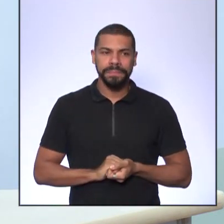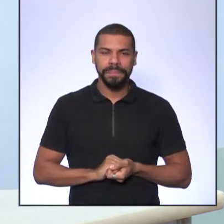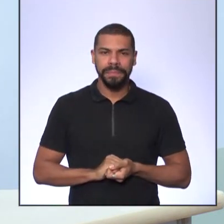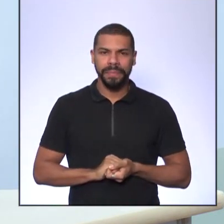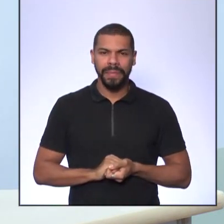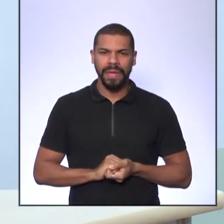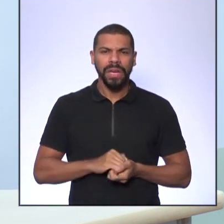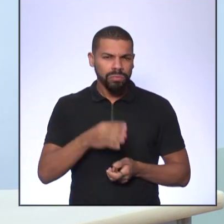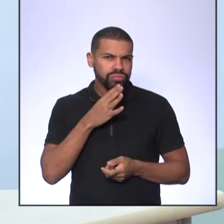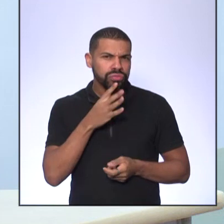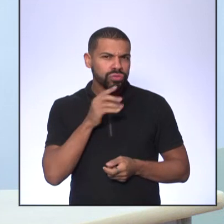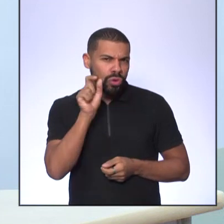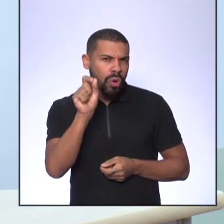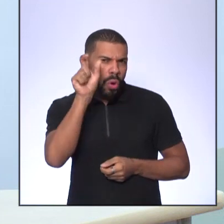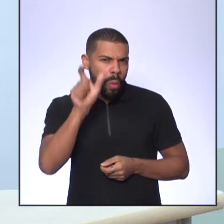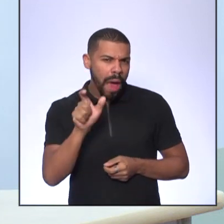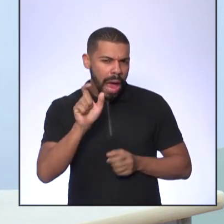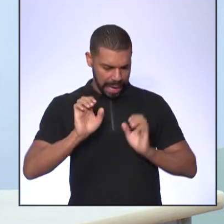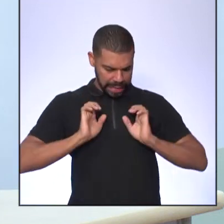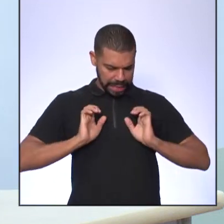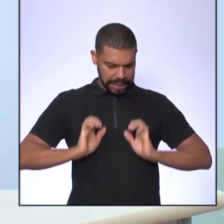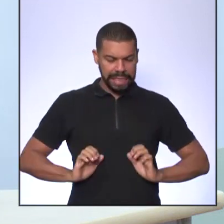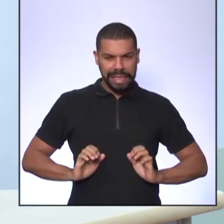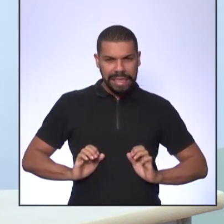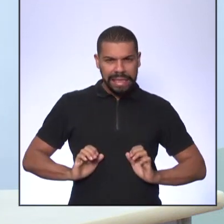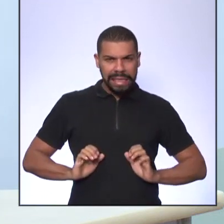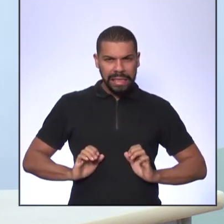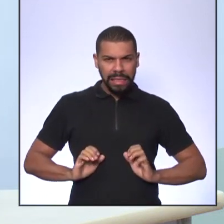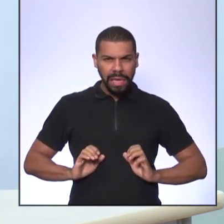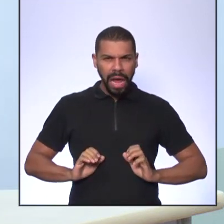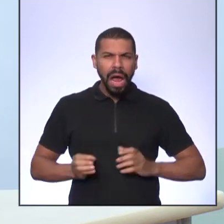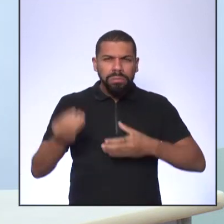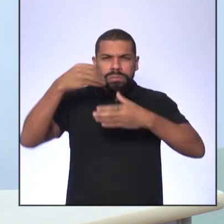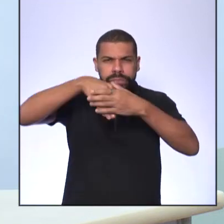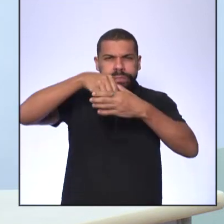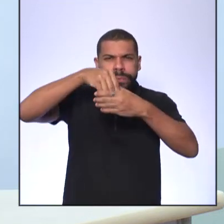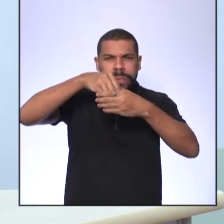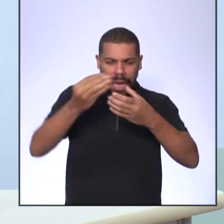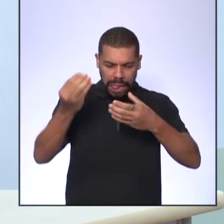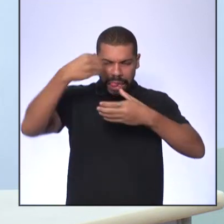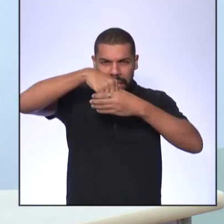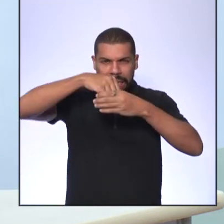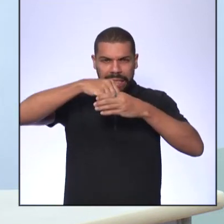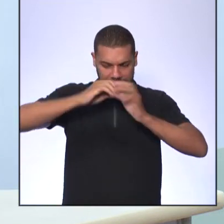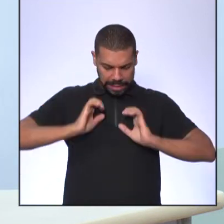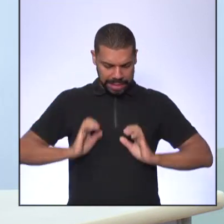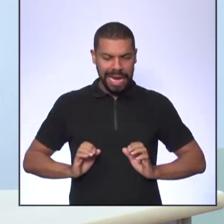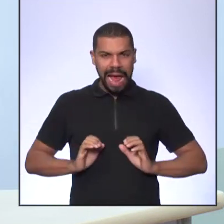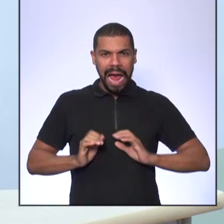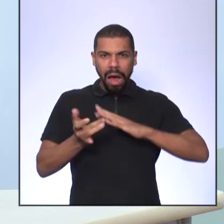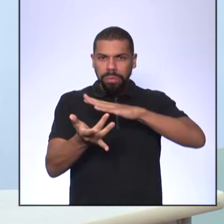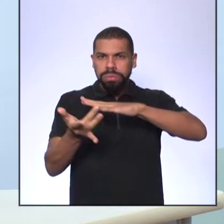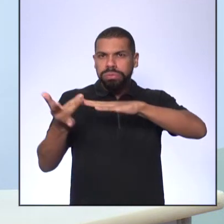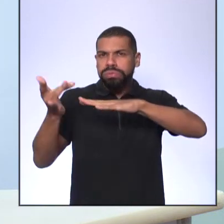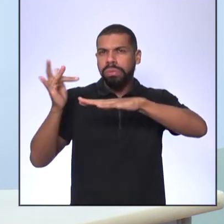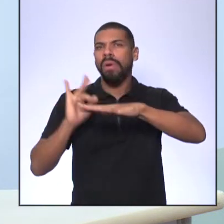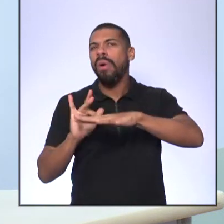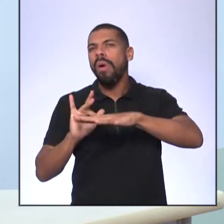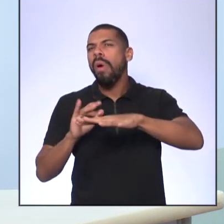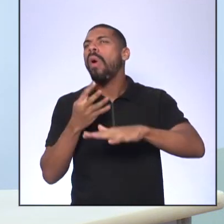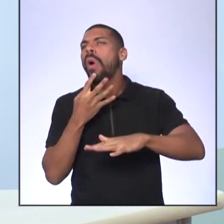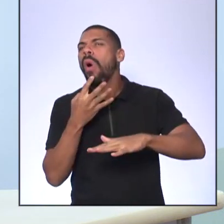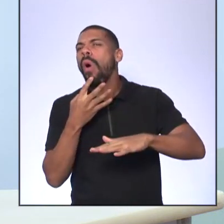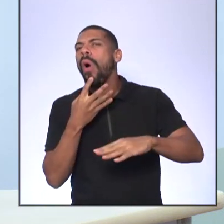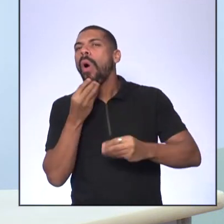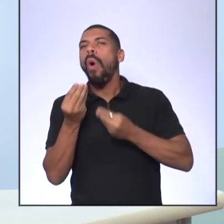ouviram falar sobre netiqueta, sobre etiqueta nesse mundo virtual? Né? Então, pensar na nossa etiqueta, na forma como a gente se